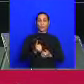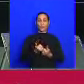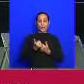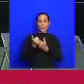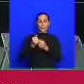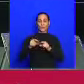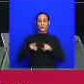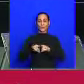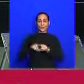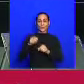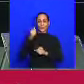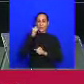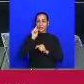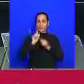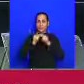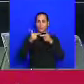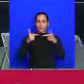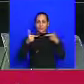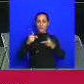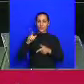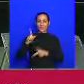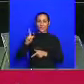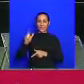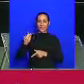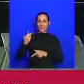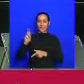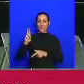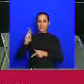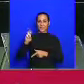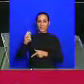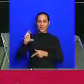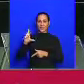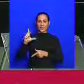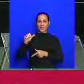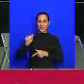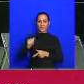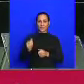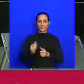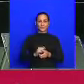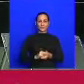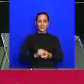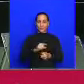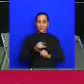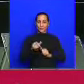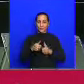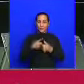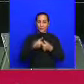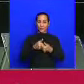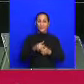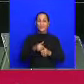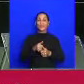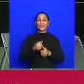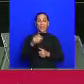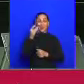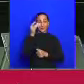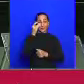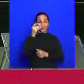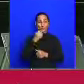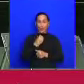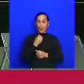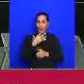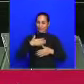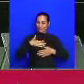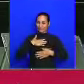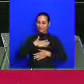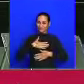apoio também da nossa garota da sorte, a Gabriela, aqui com a gente. E você acompanhando aqui conosco ao vivo, hein? É